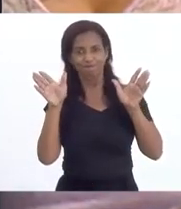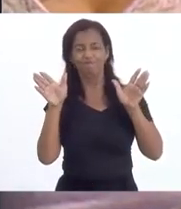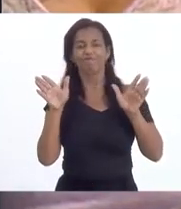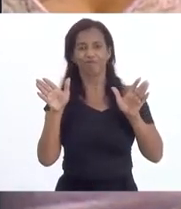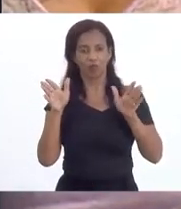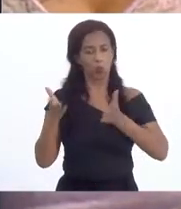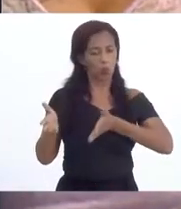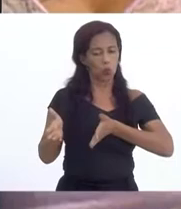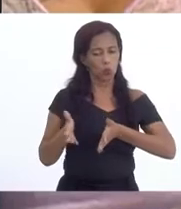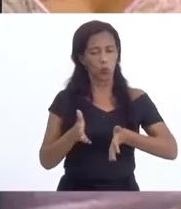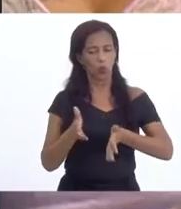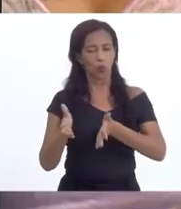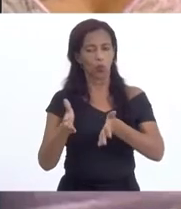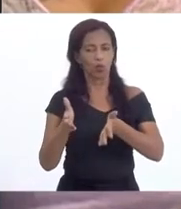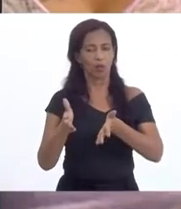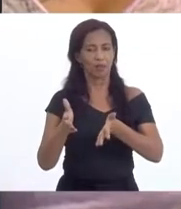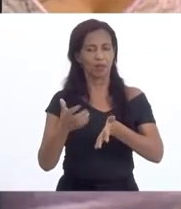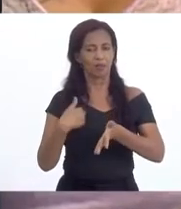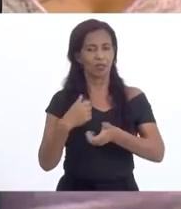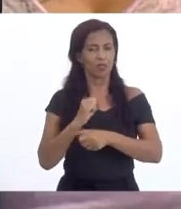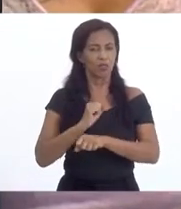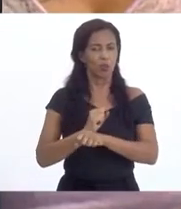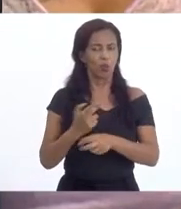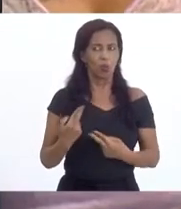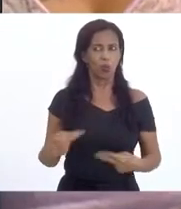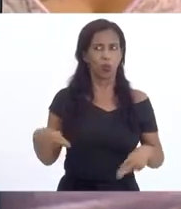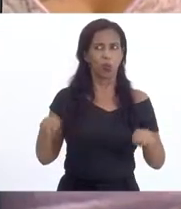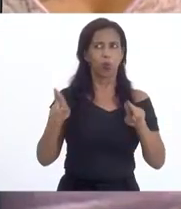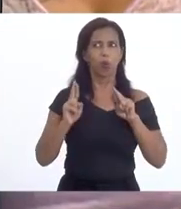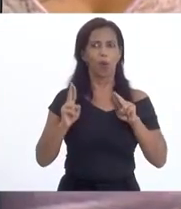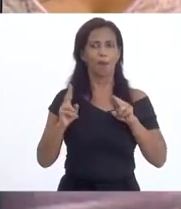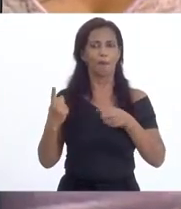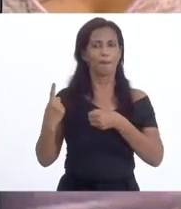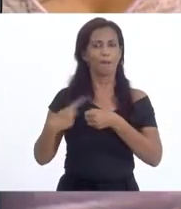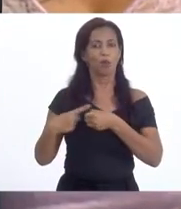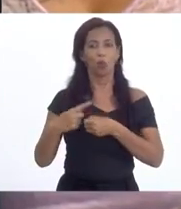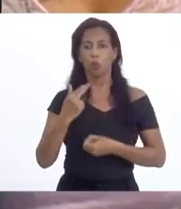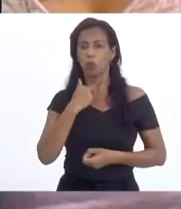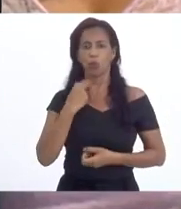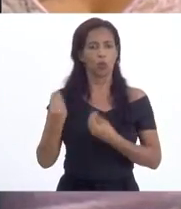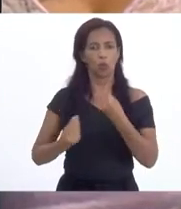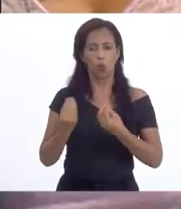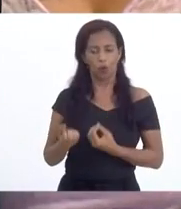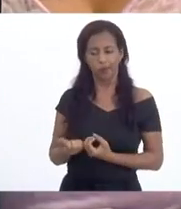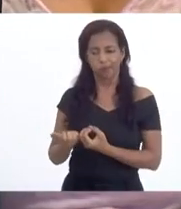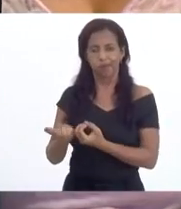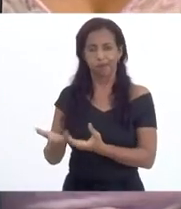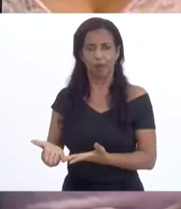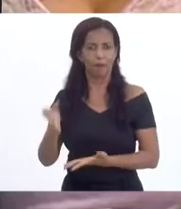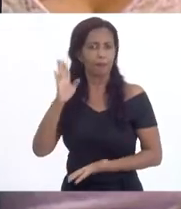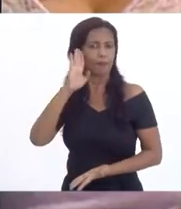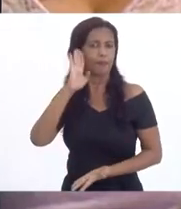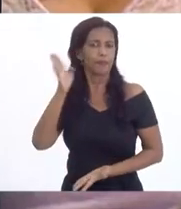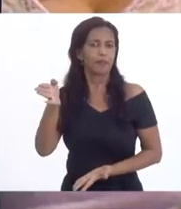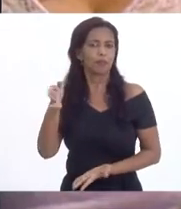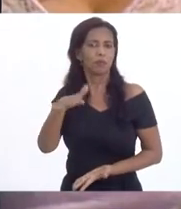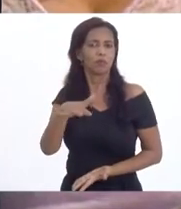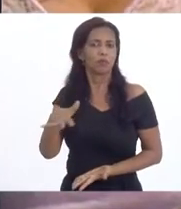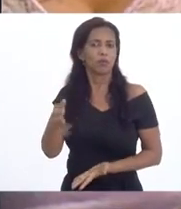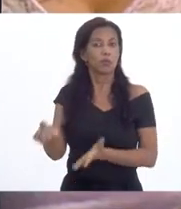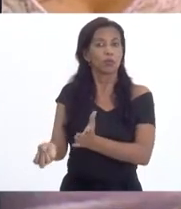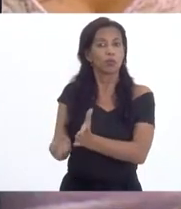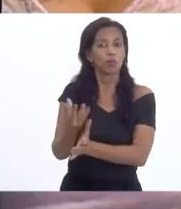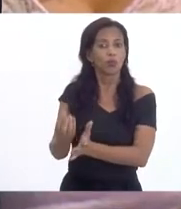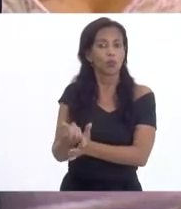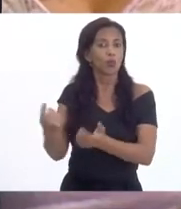porta, aumenta a minha esperança, porque o nosso município não tem condições de oferecer, principalmente para esses